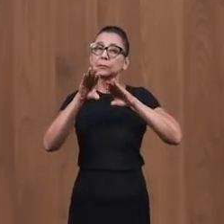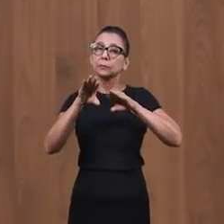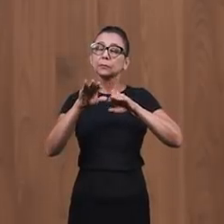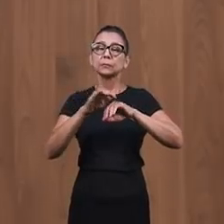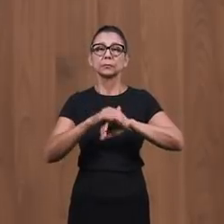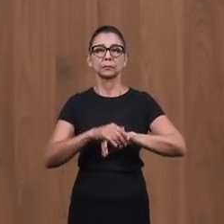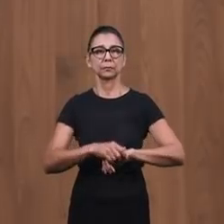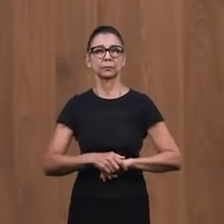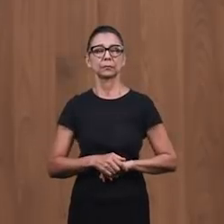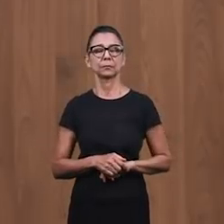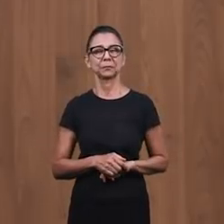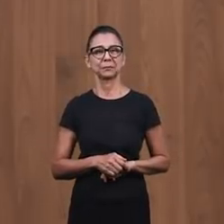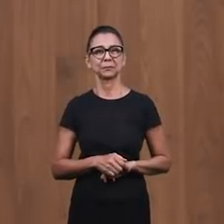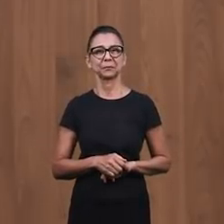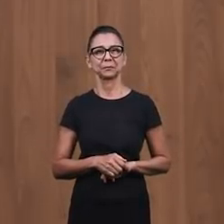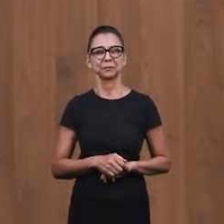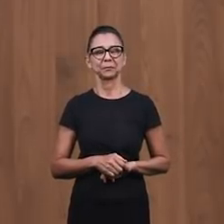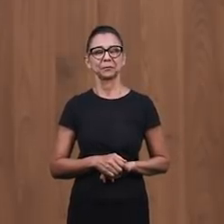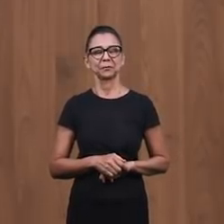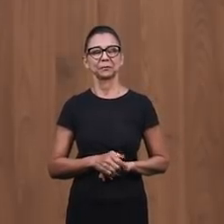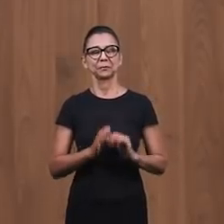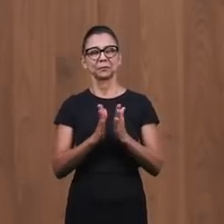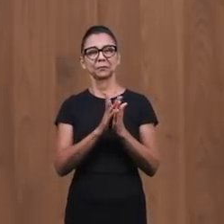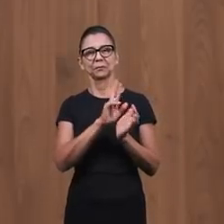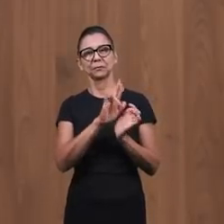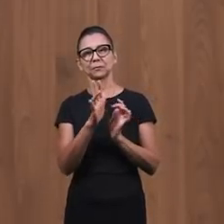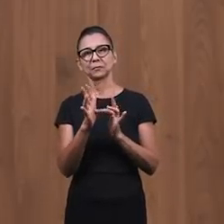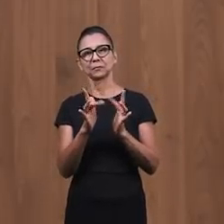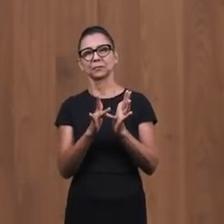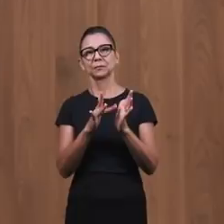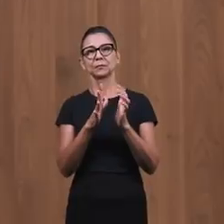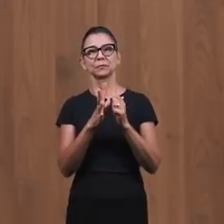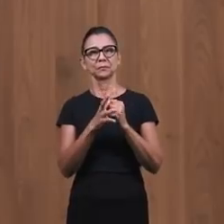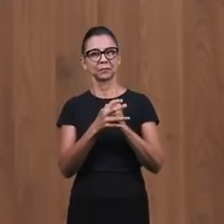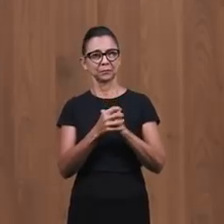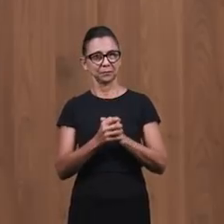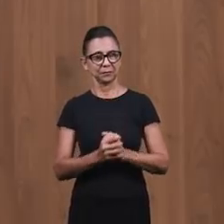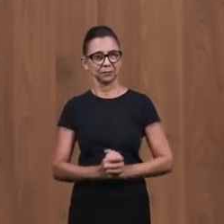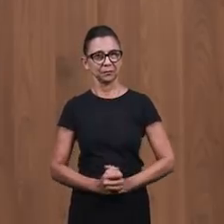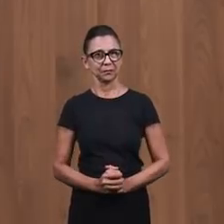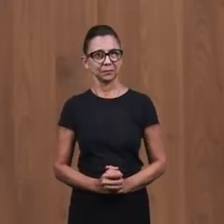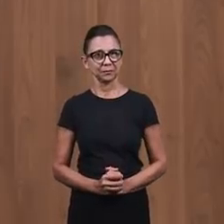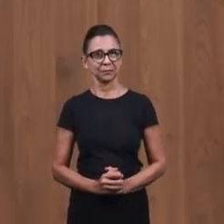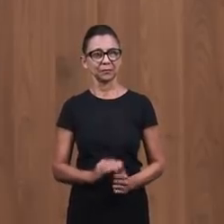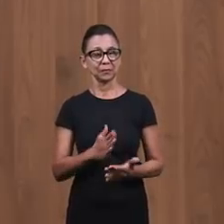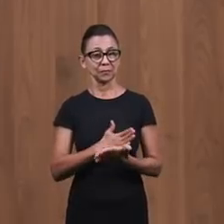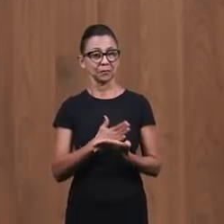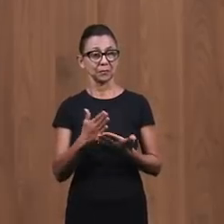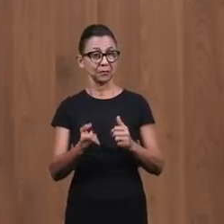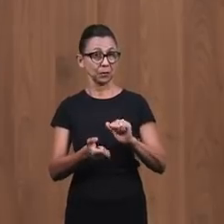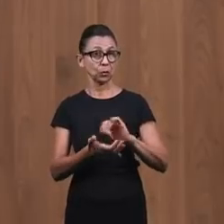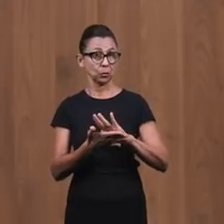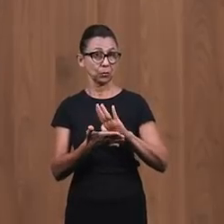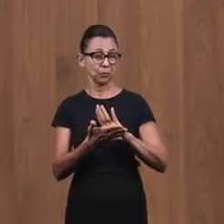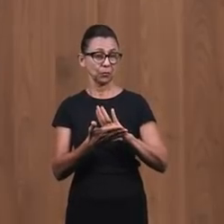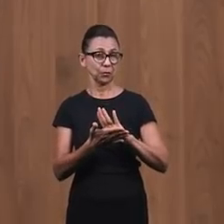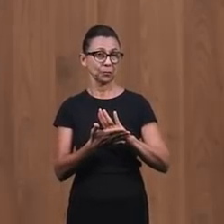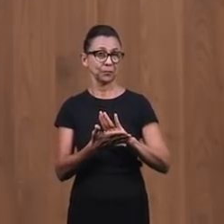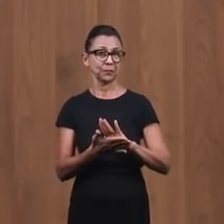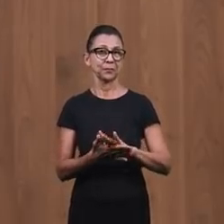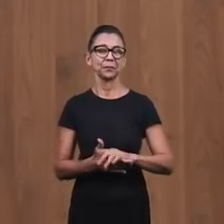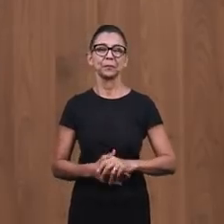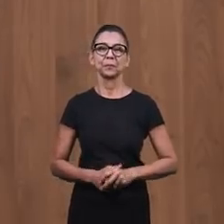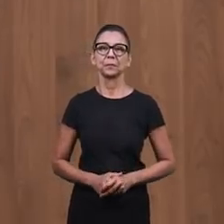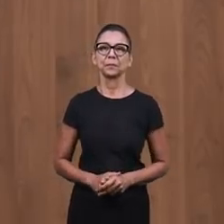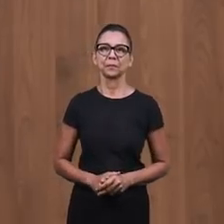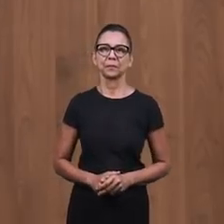ensina conforme o Teu querer, oramos em nome de Jesus. Amém. Iniciaremos o nosso período de